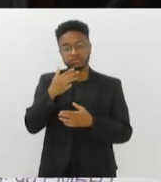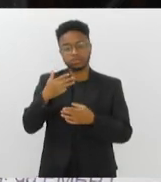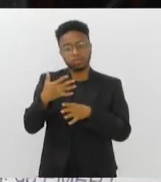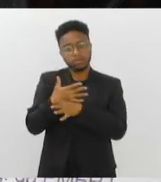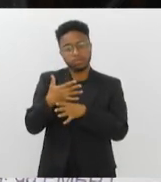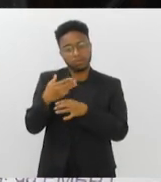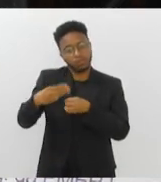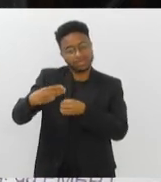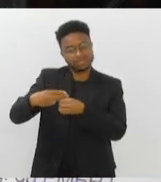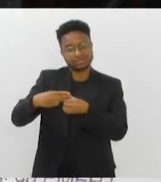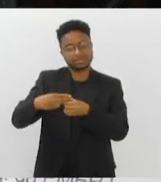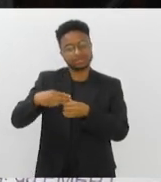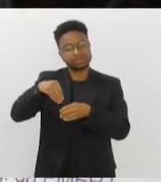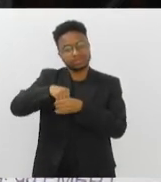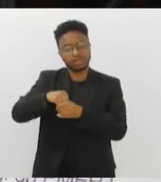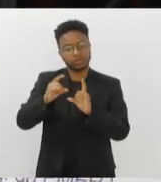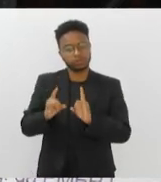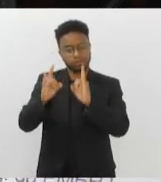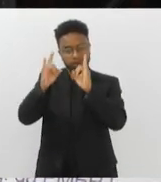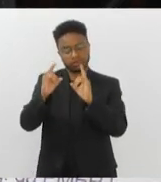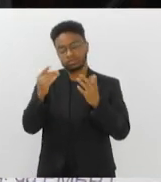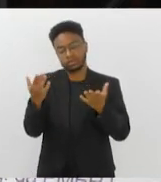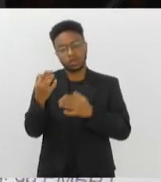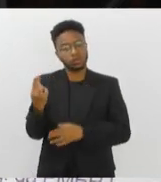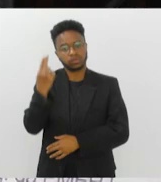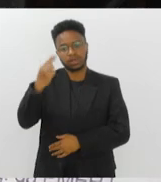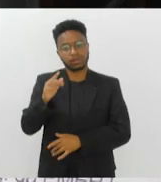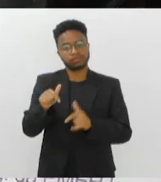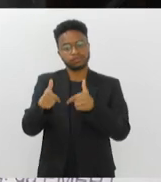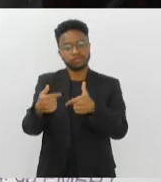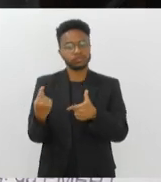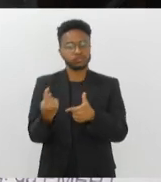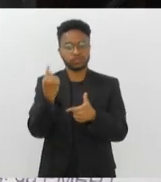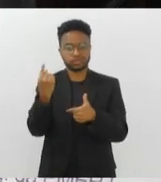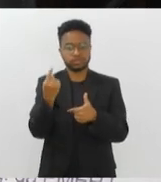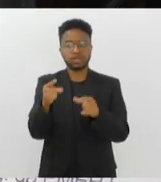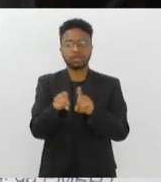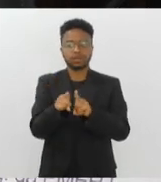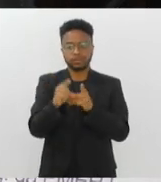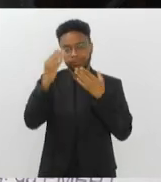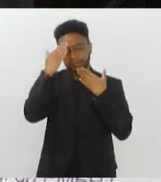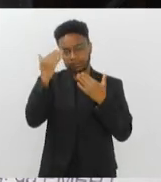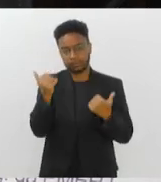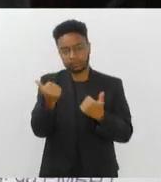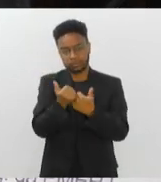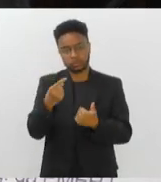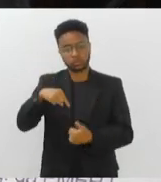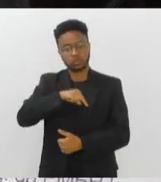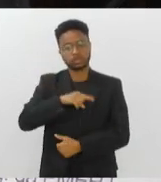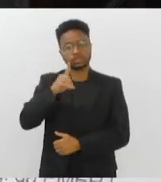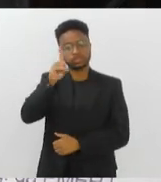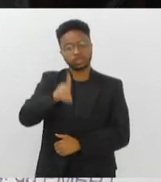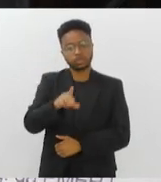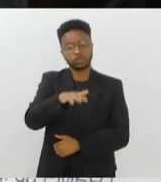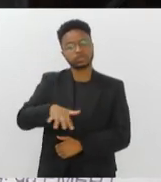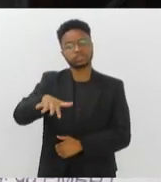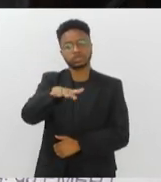E isso não se faz sozinho. Já agradecer o apoio também do nosso diretor-geral,